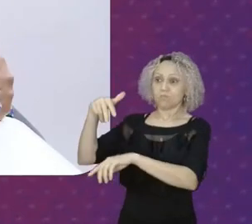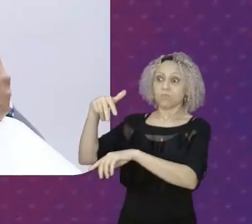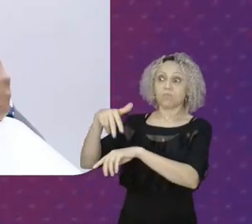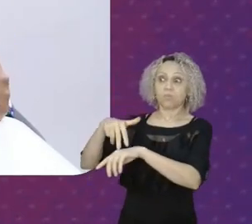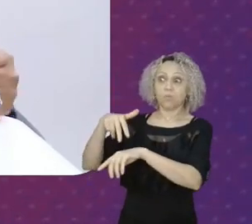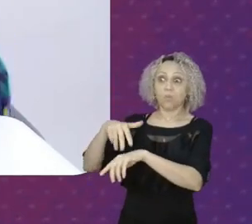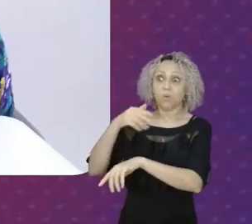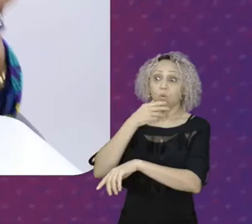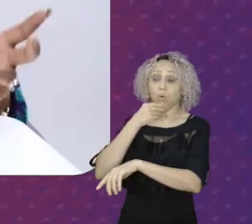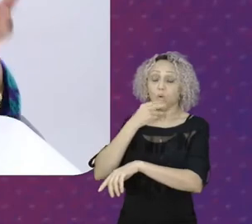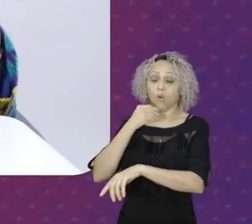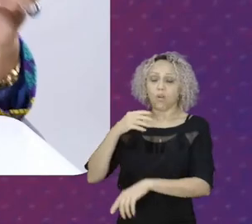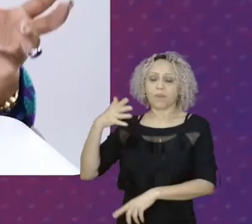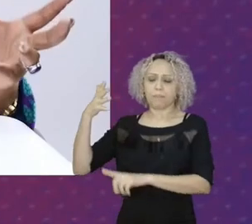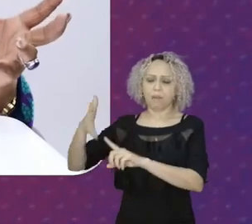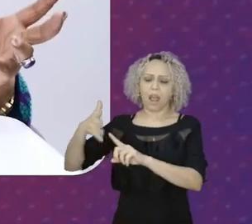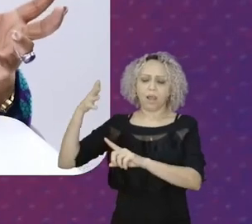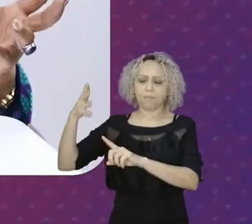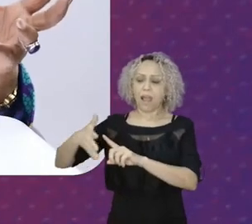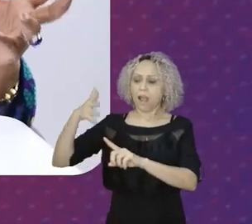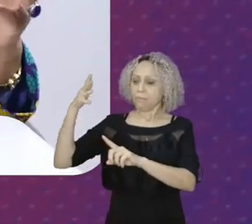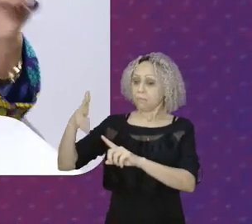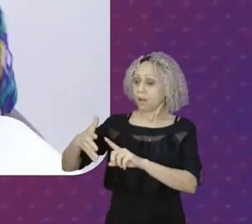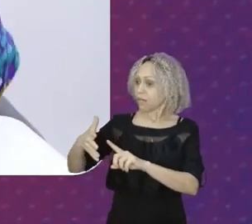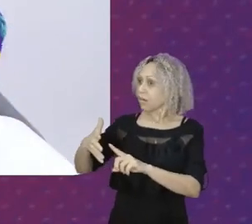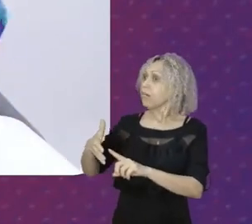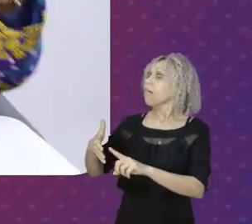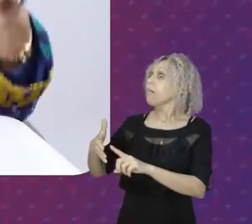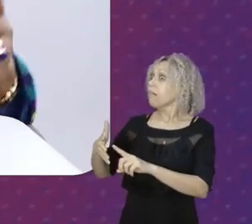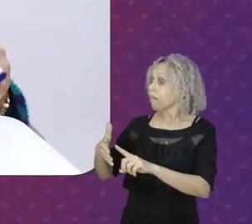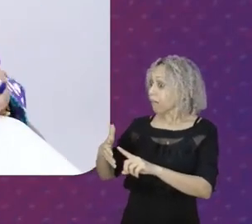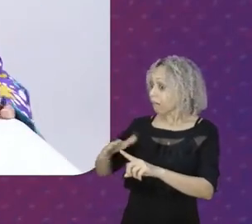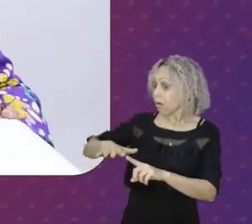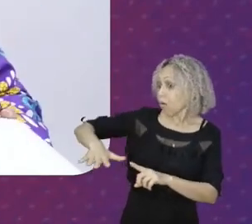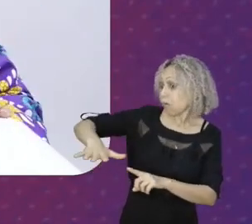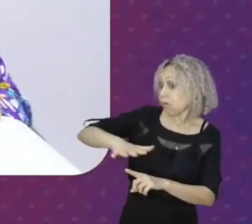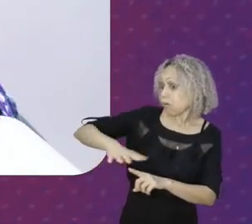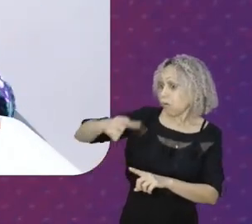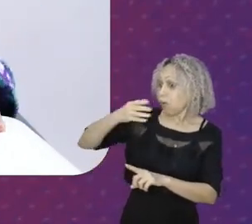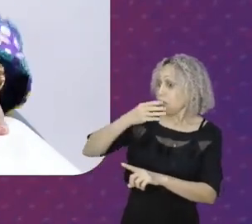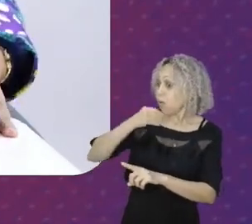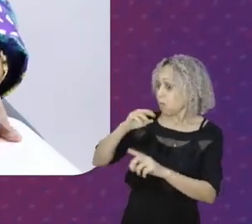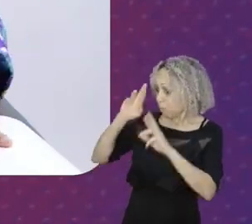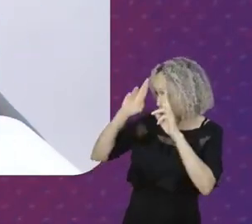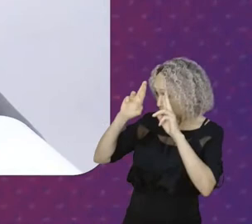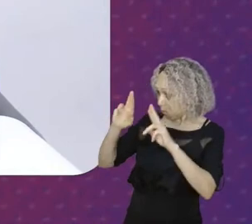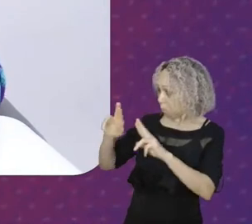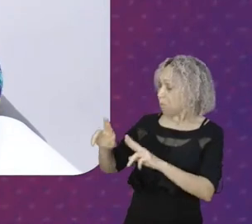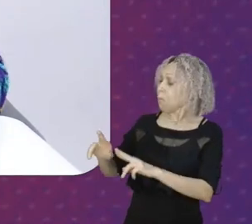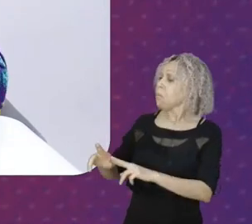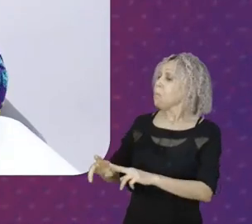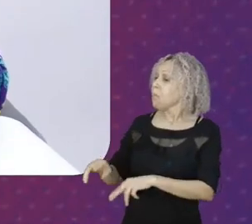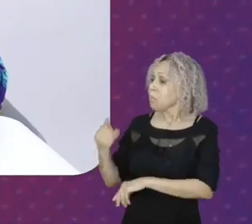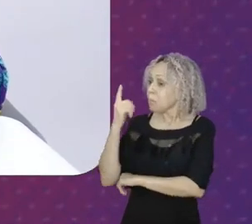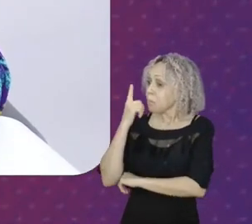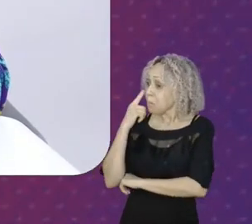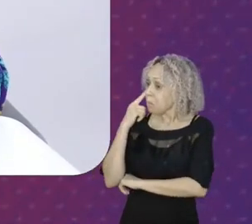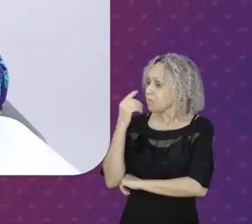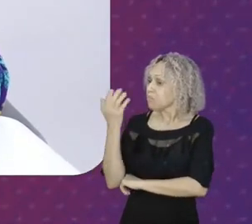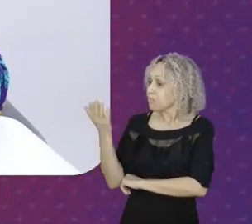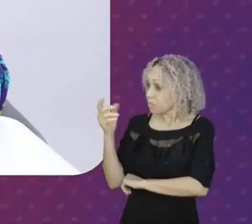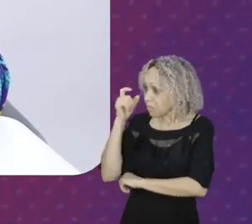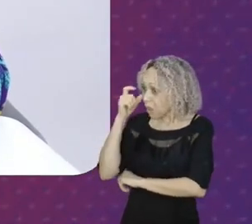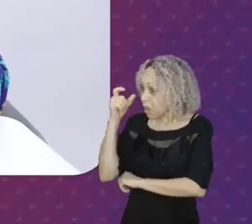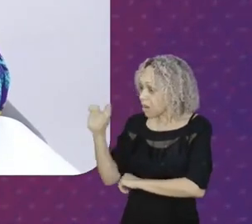isso a gente quer mudar, essa fotografia. Para mudar temos que enfrentar tudo isso, né? Eu acho que as mulheres